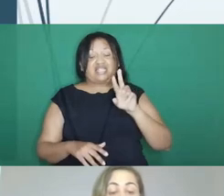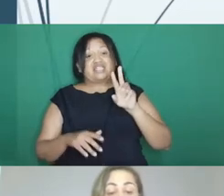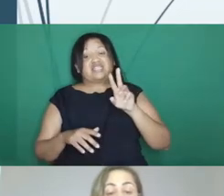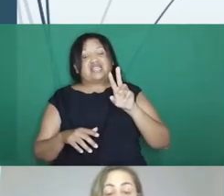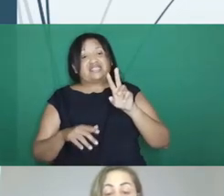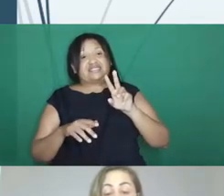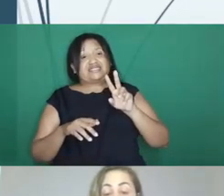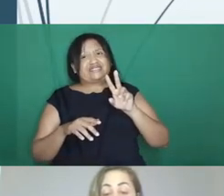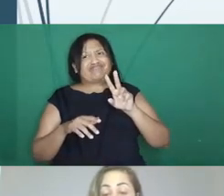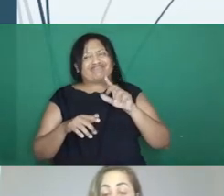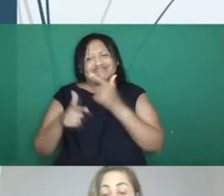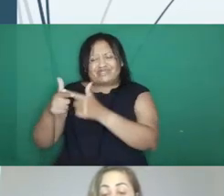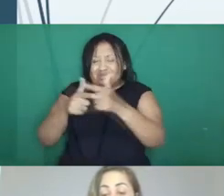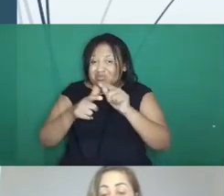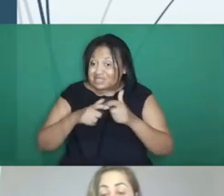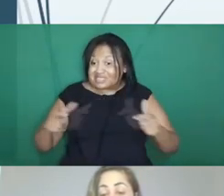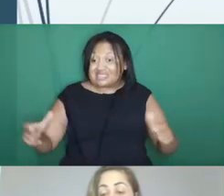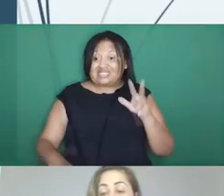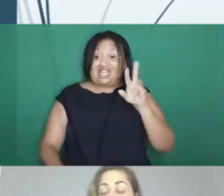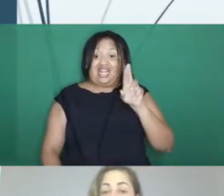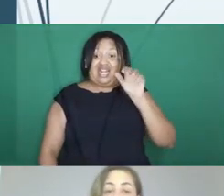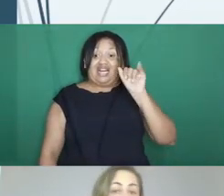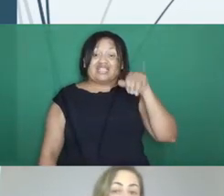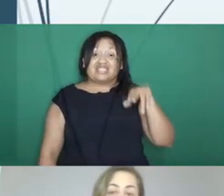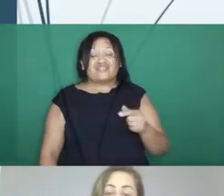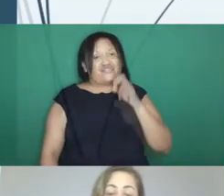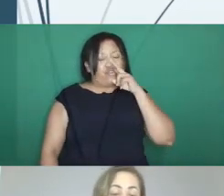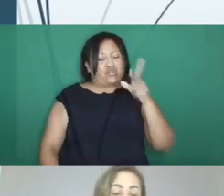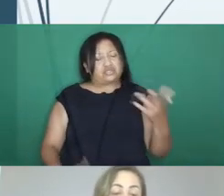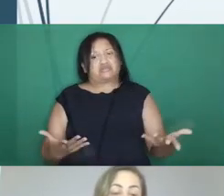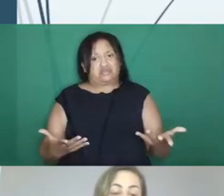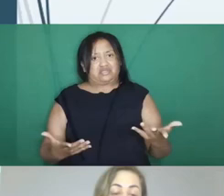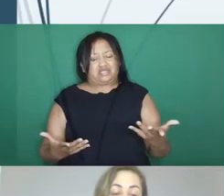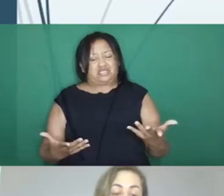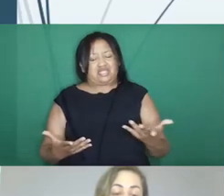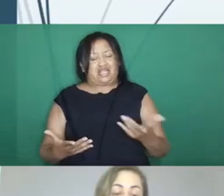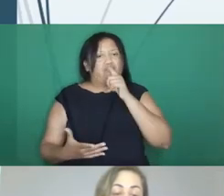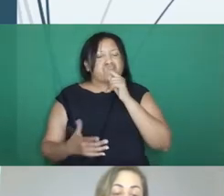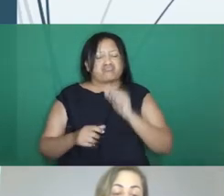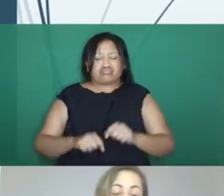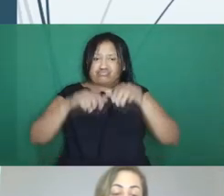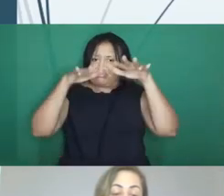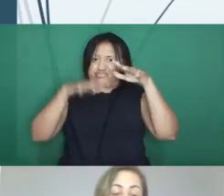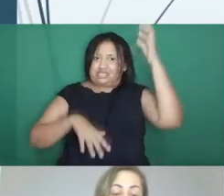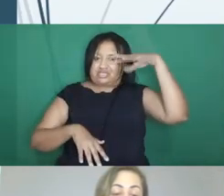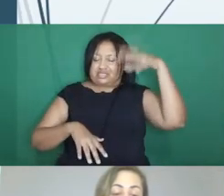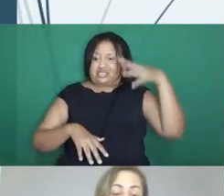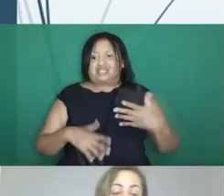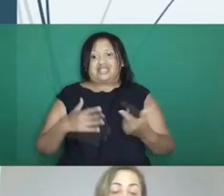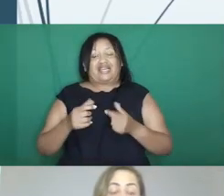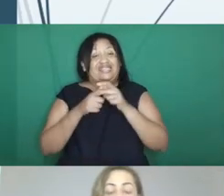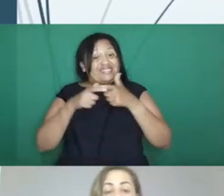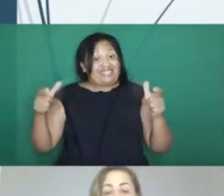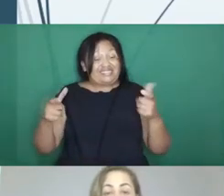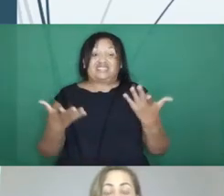que as inundações causadas pelas fotos chuvas foram grandes desastre então a questão já tá aqui ó na letra a